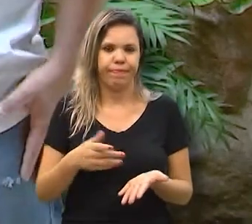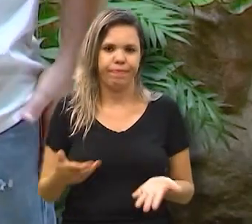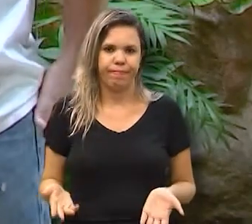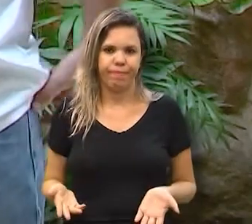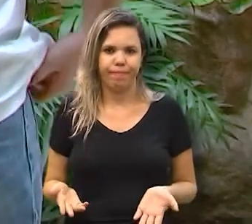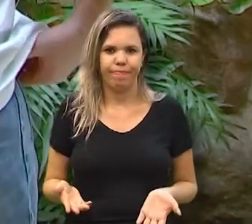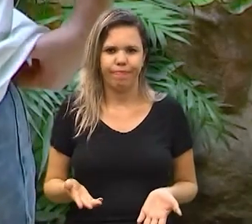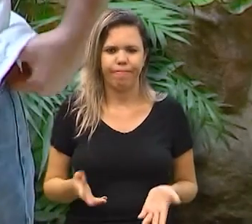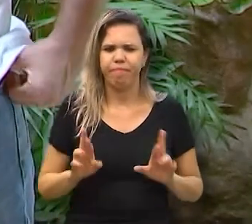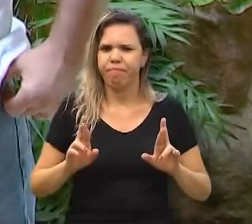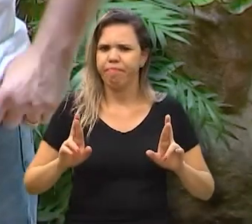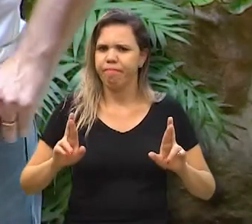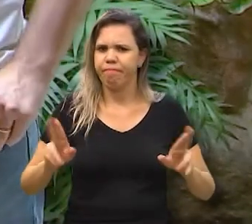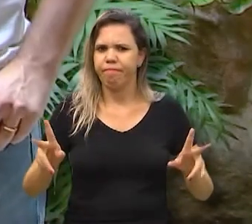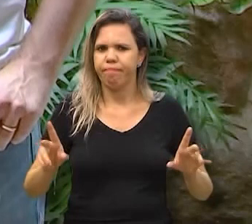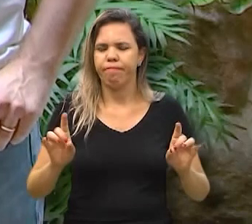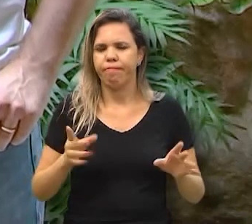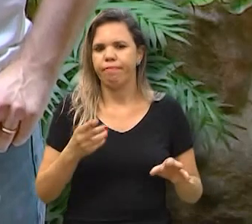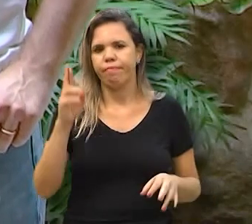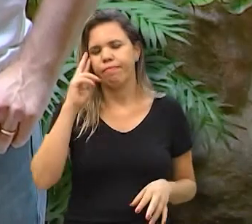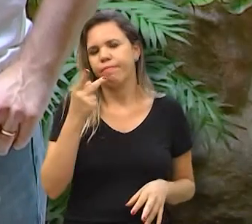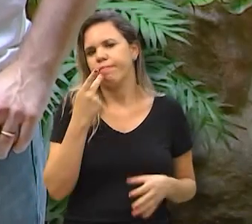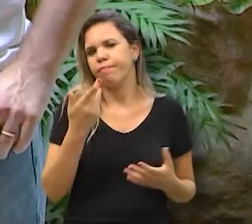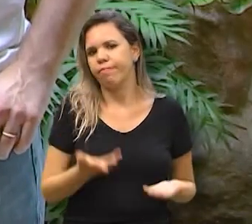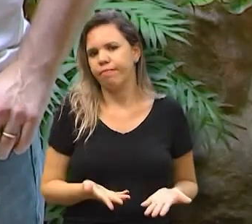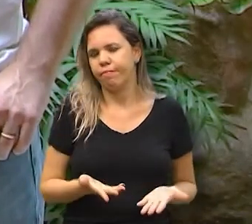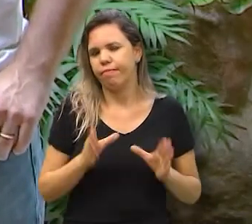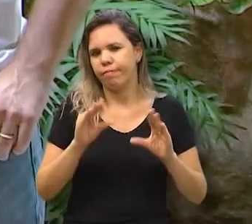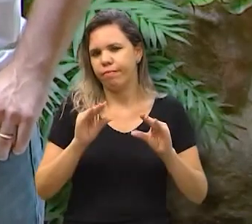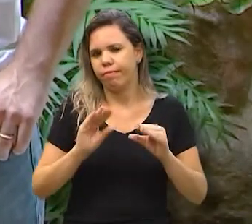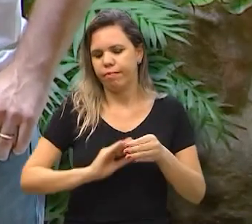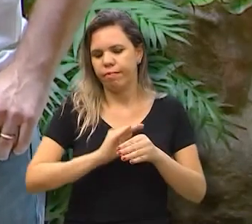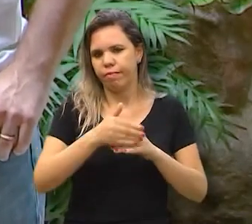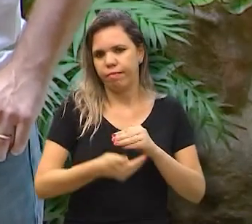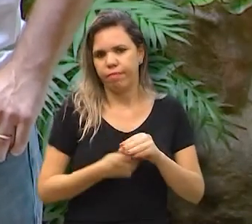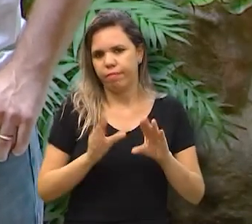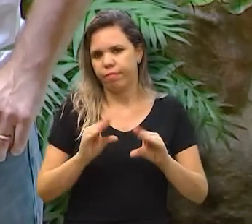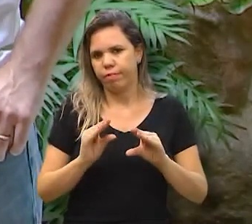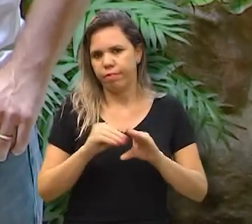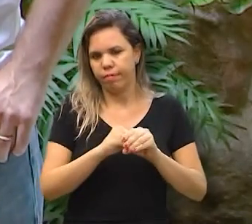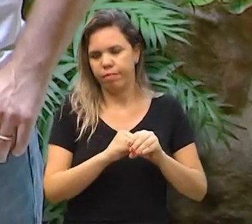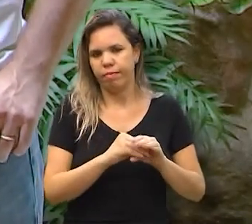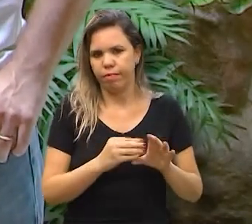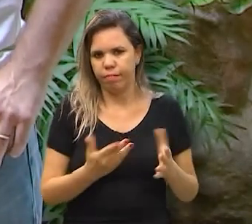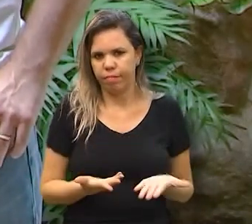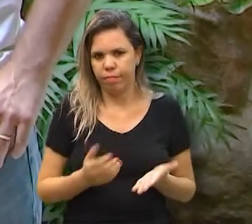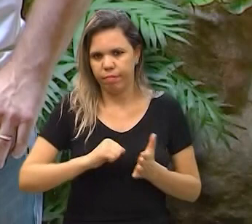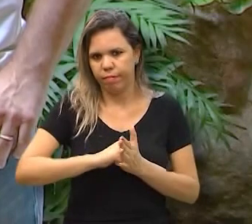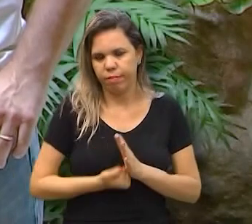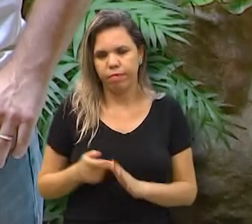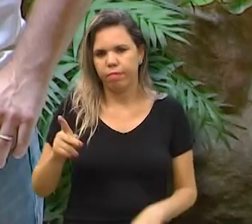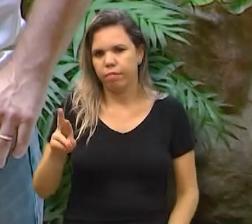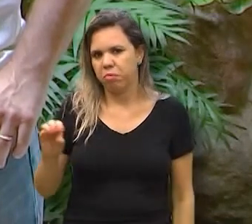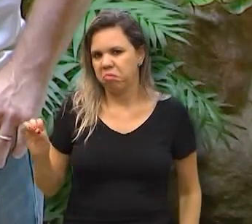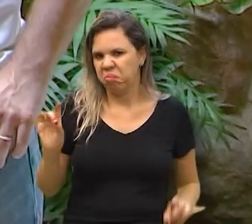favor. Muito diferente. É aquilo que o chefe disse, né? Crocante por fora, macio por dentro. E o